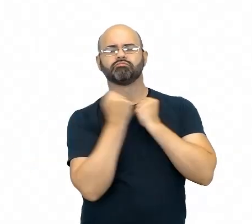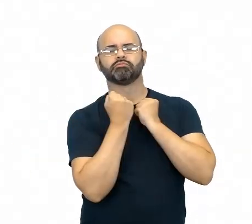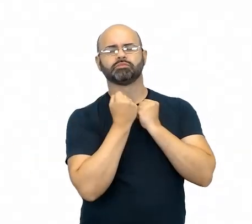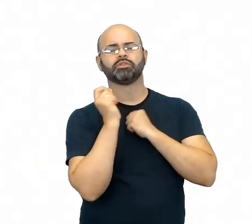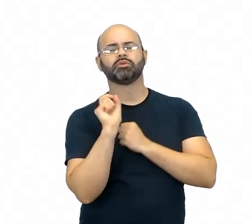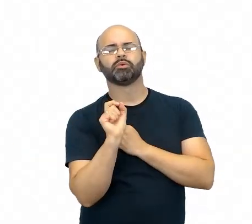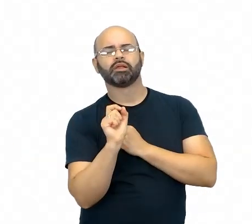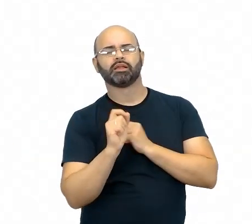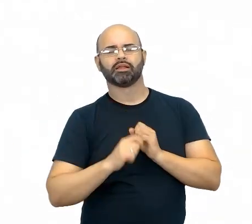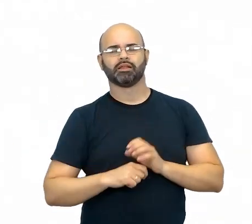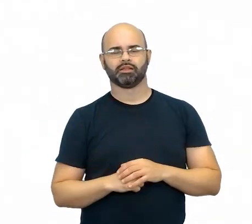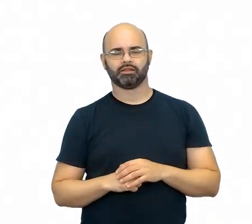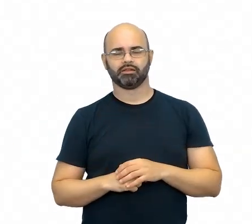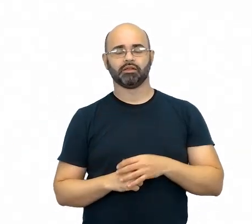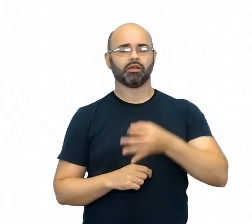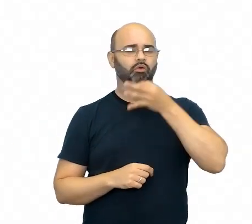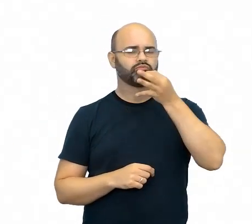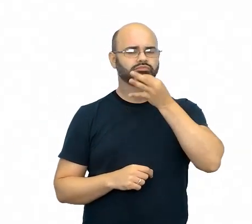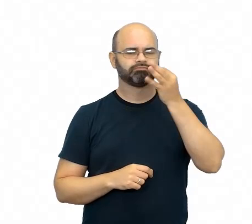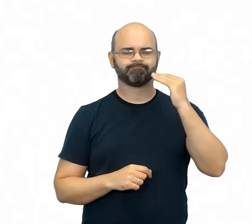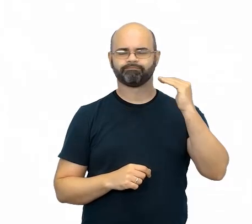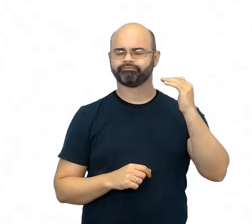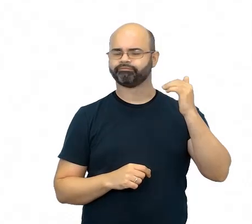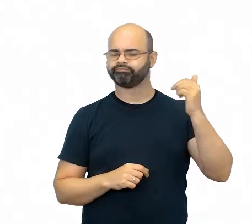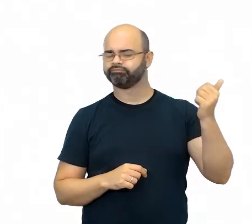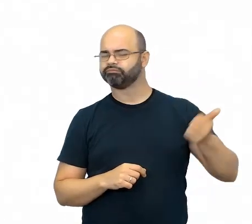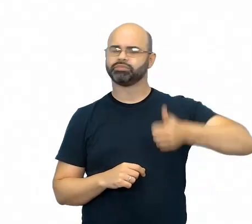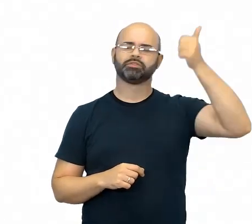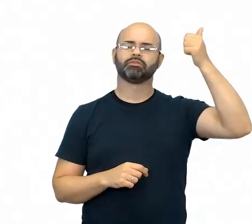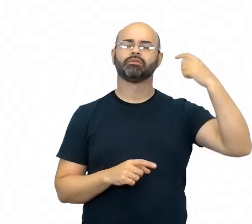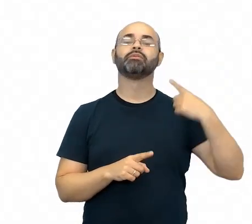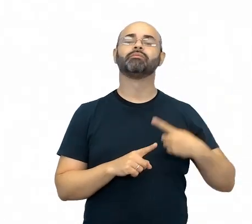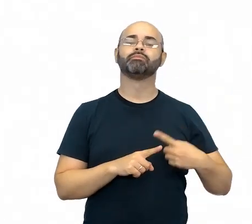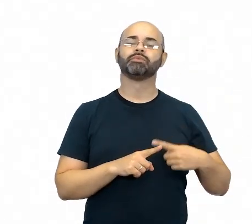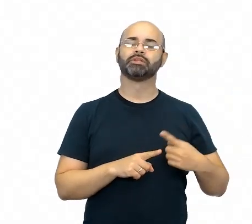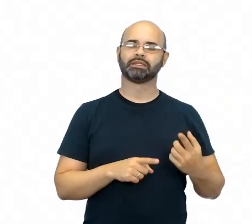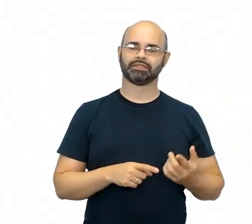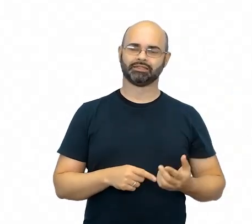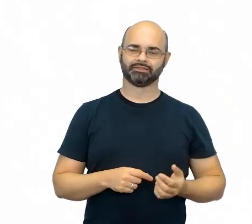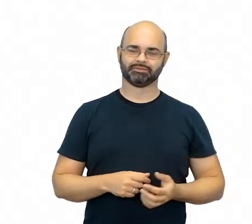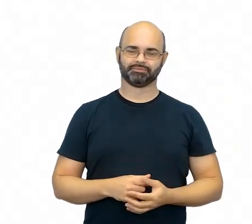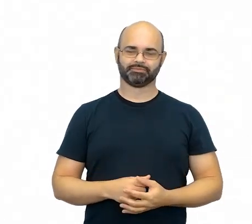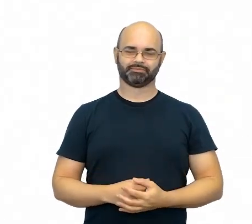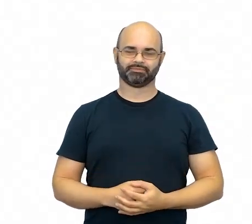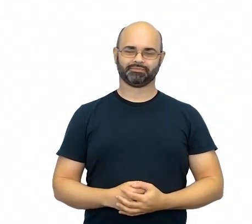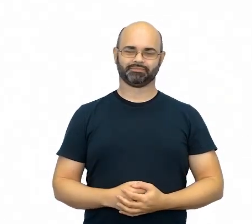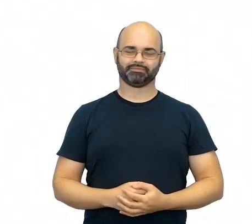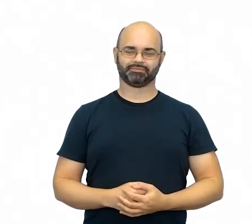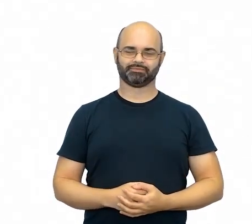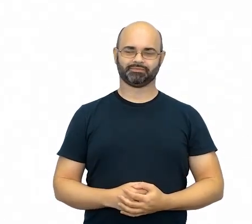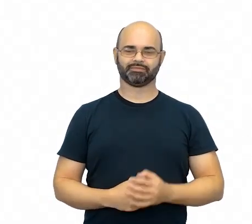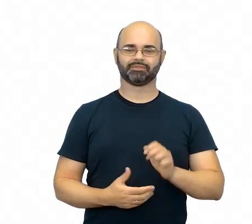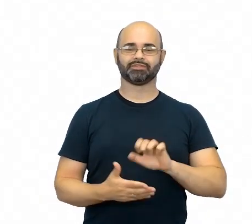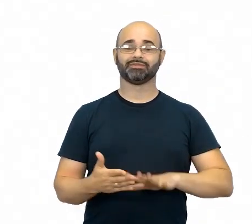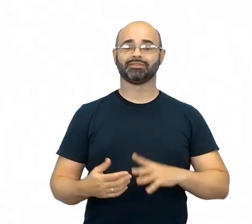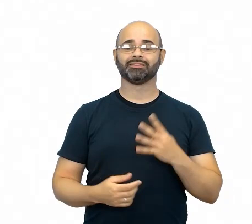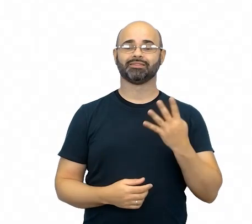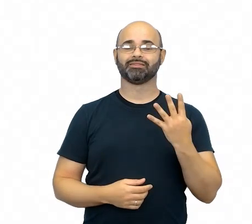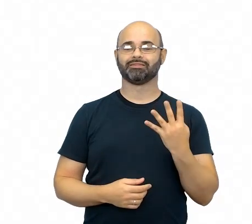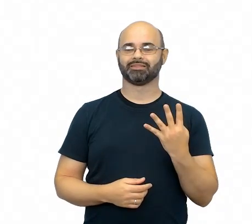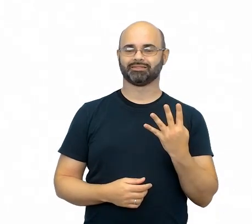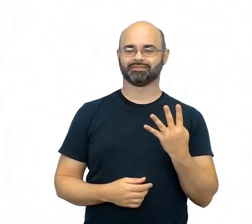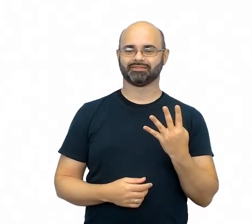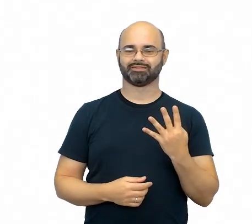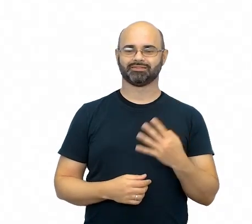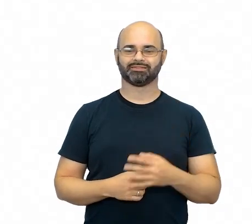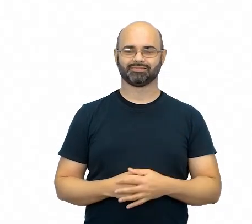é o comentário mais relevante e por quê? Na atividade 4,